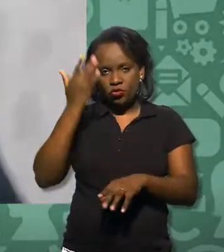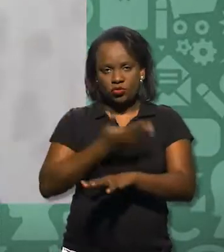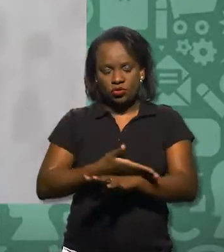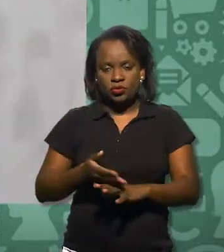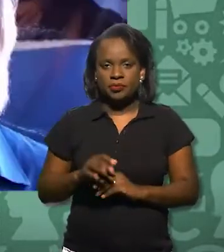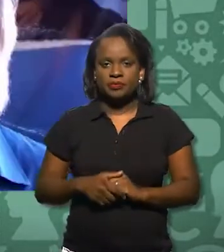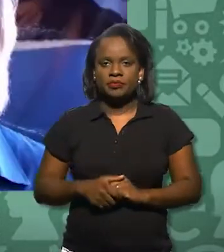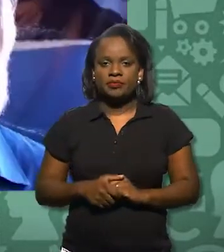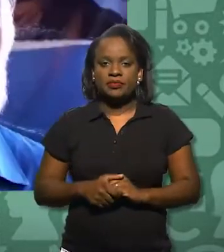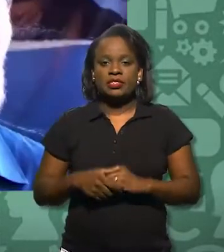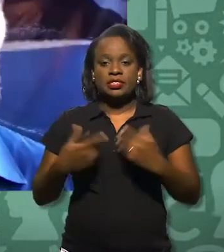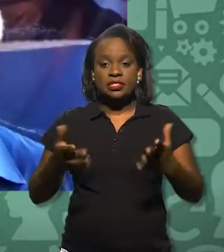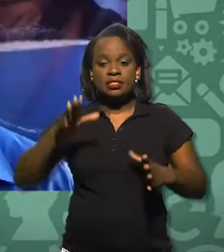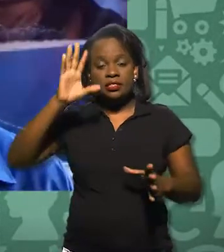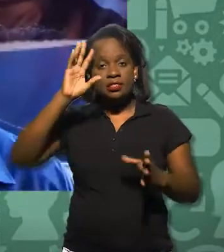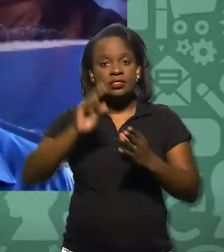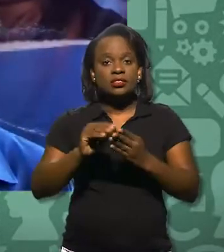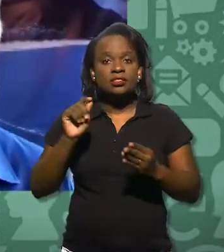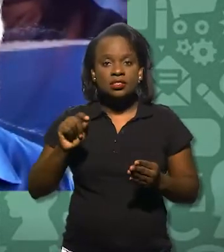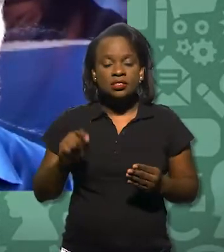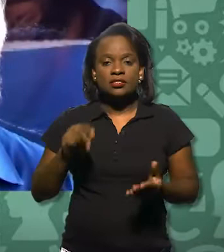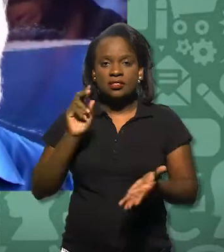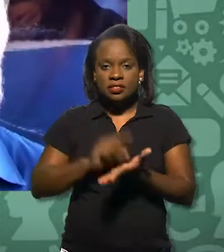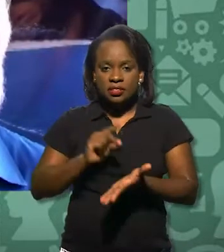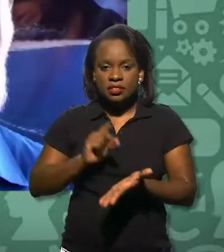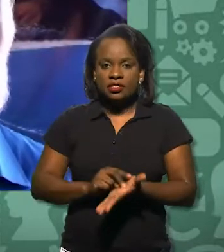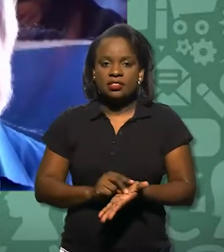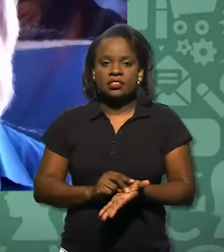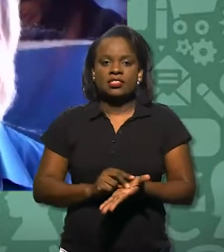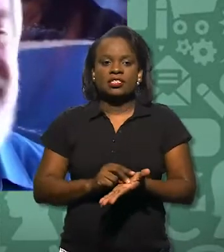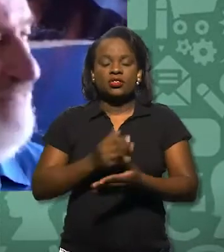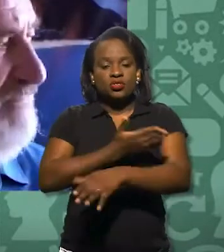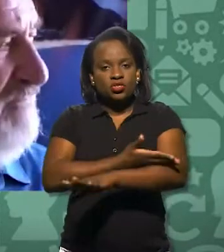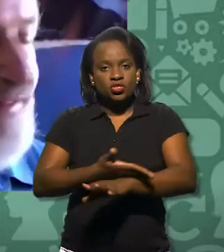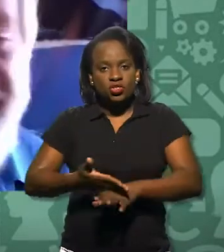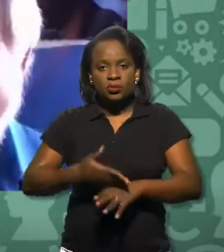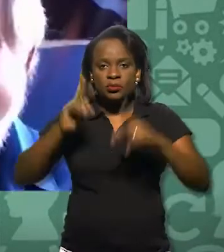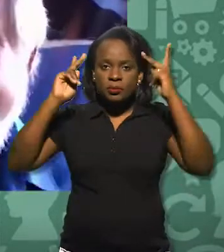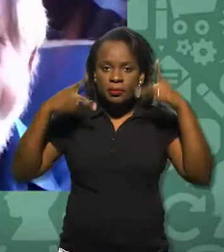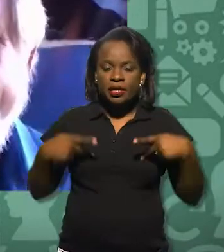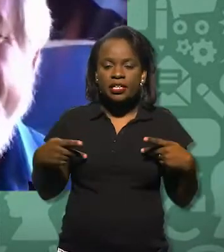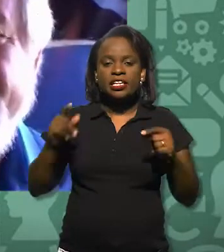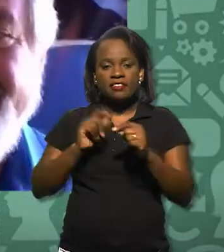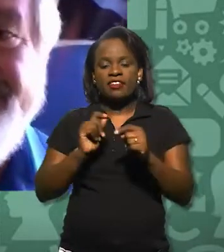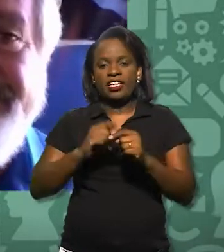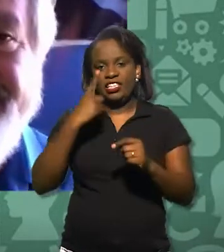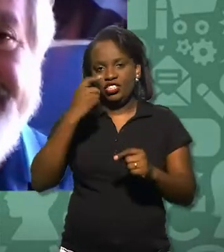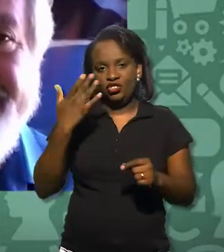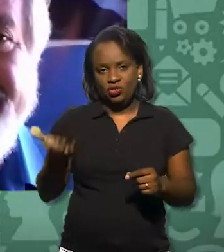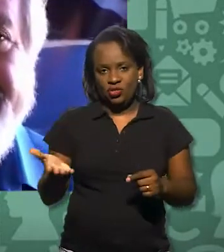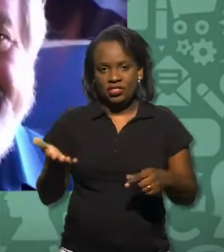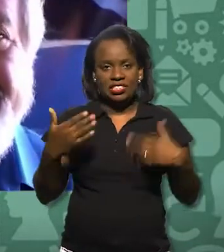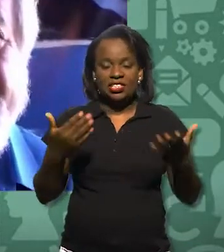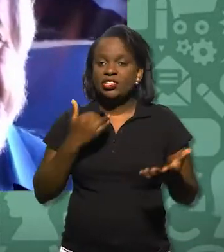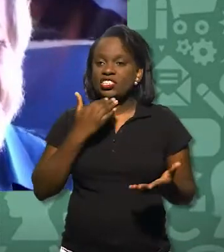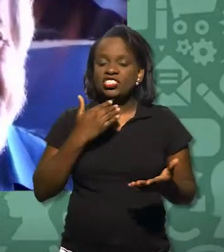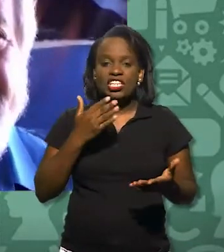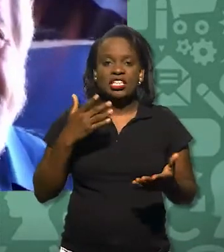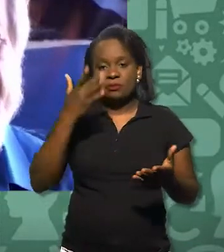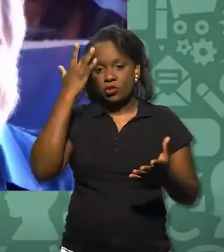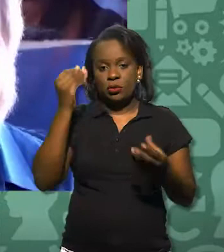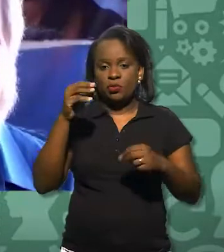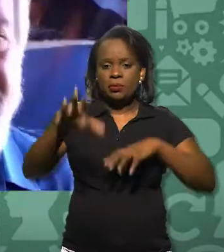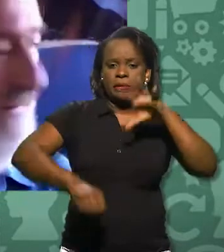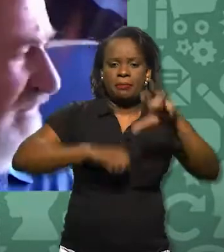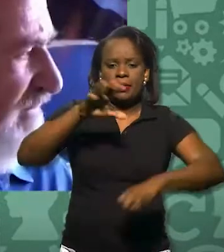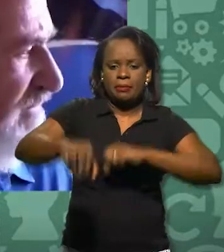das pessoas. Então, a gente pode concluir que realmente os hábitos humanos é que produzem o lixo, né? Então, não adianta colocar